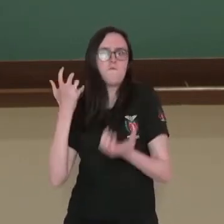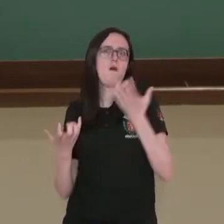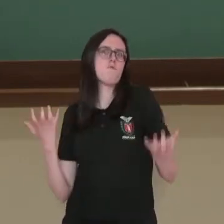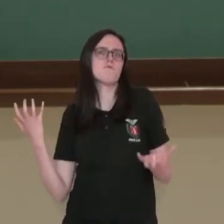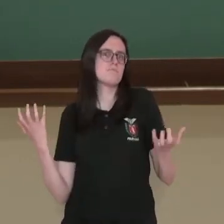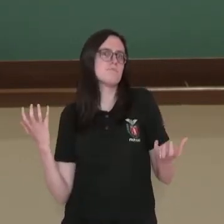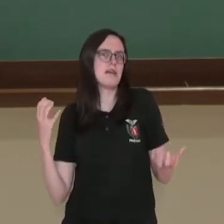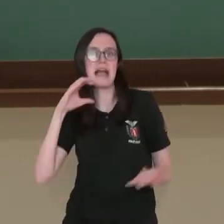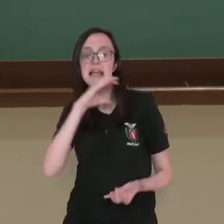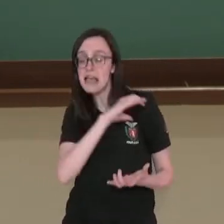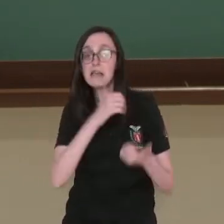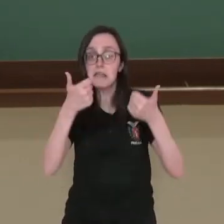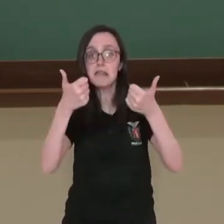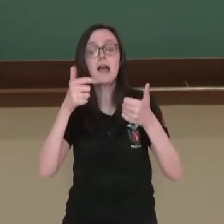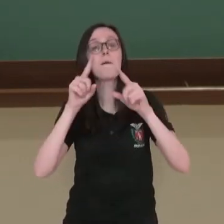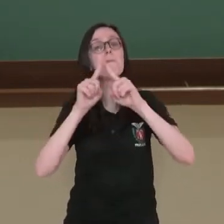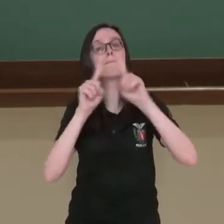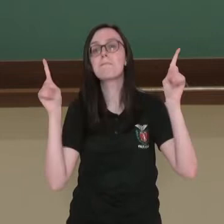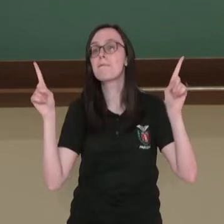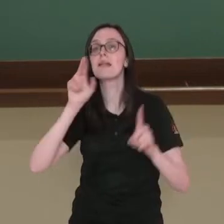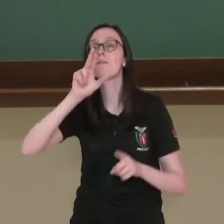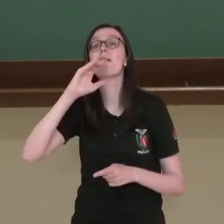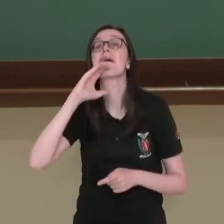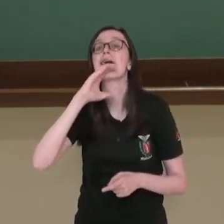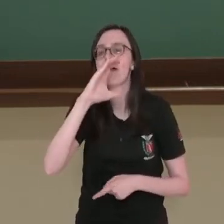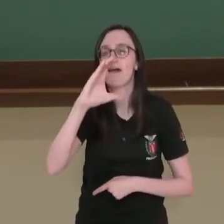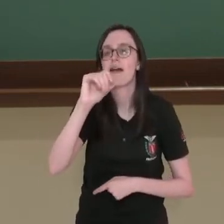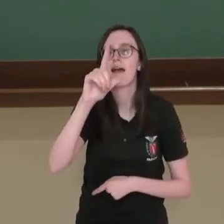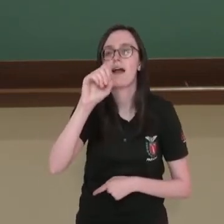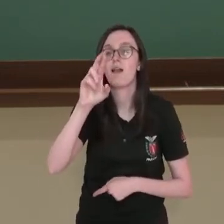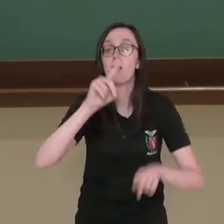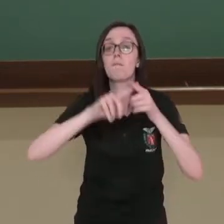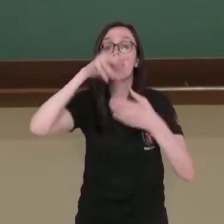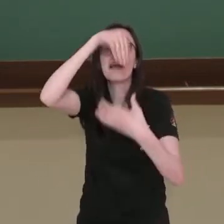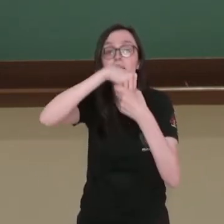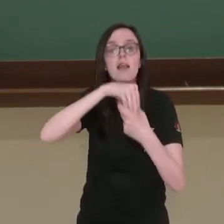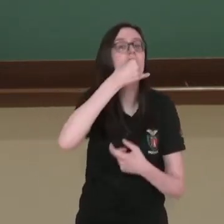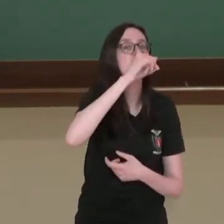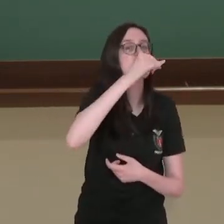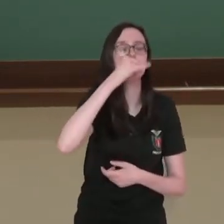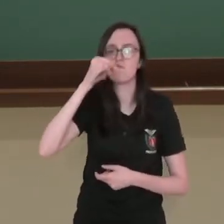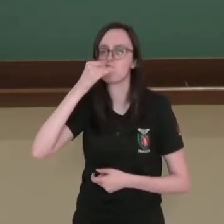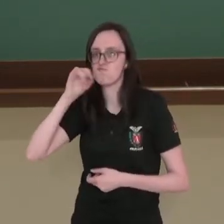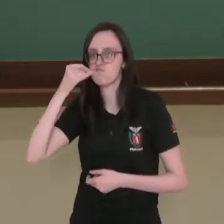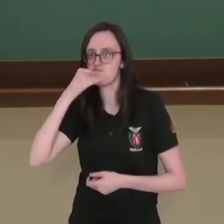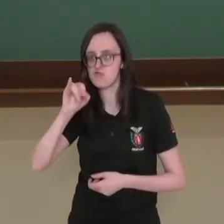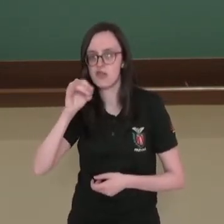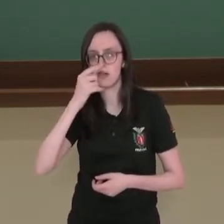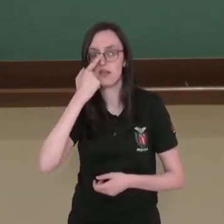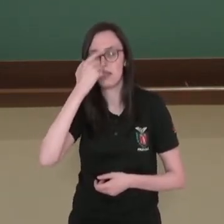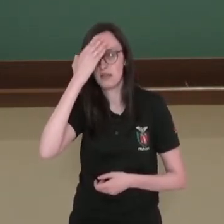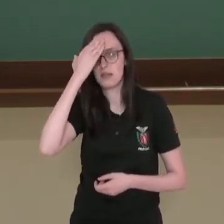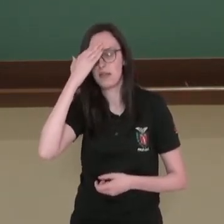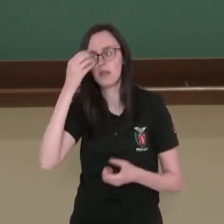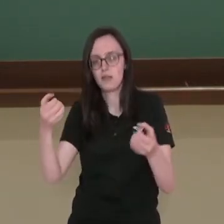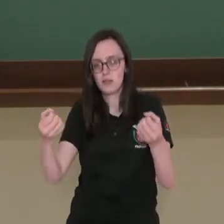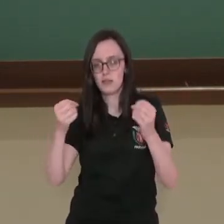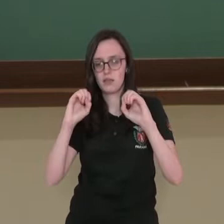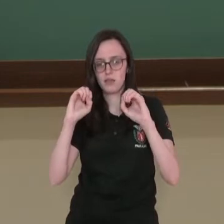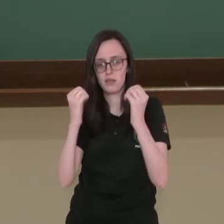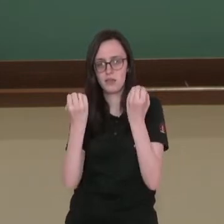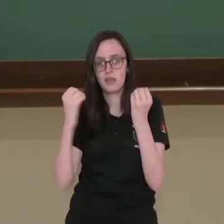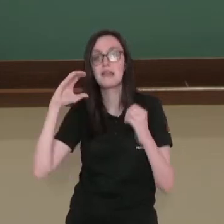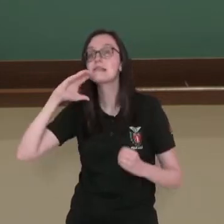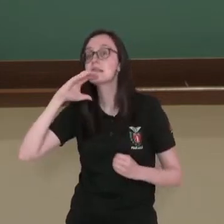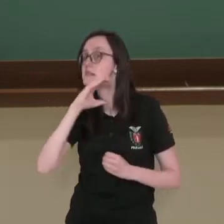fogo. Pessoal, lembre-se, não tem calor, mas tem muita energia interna. A brasa está ali bonitinha. No brasido não tem calor entre